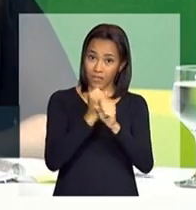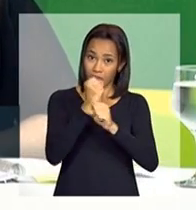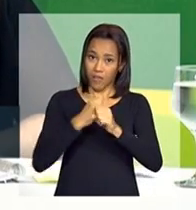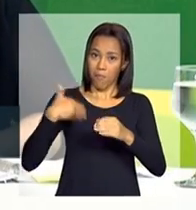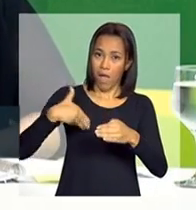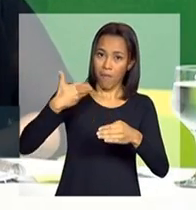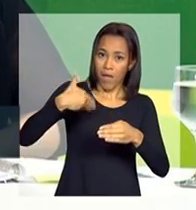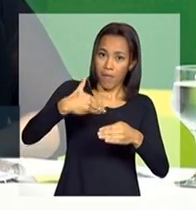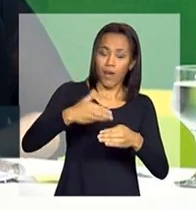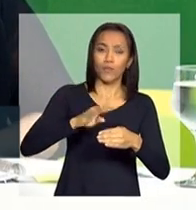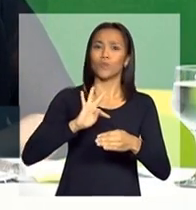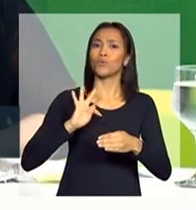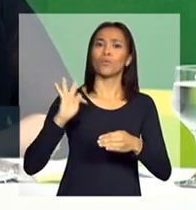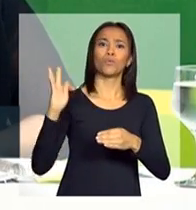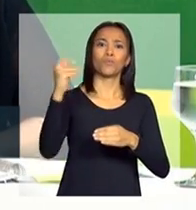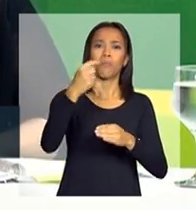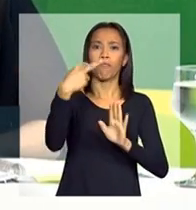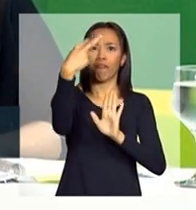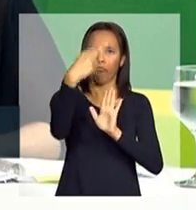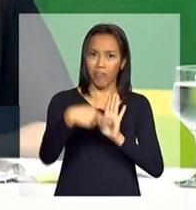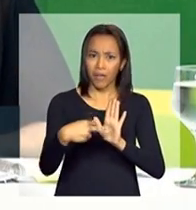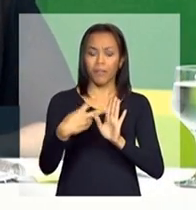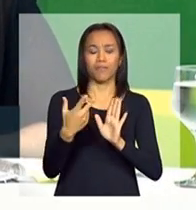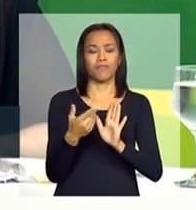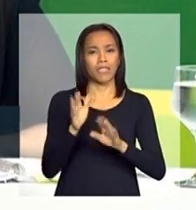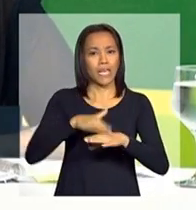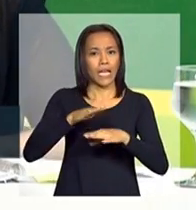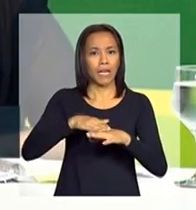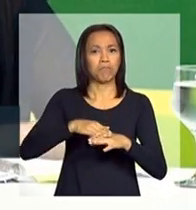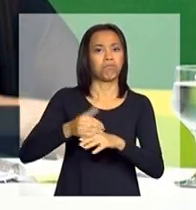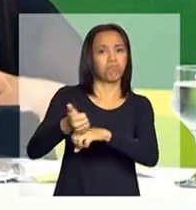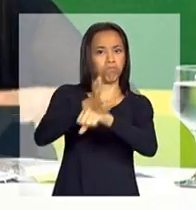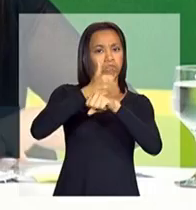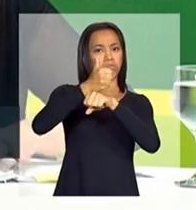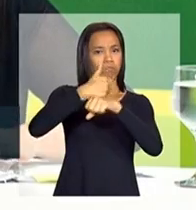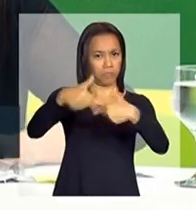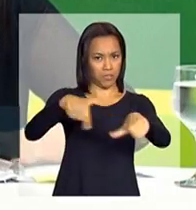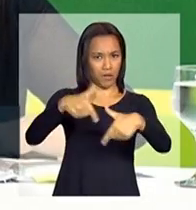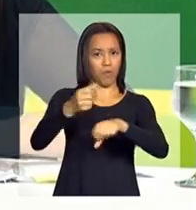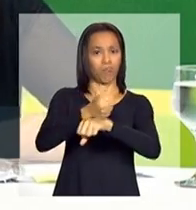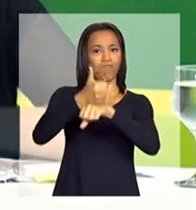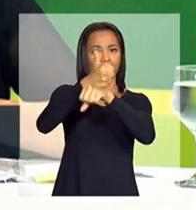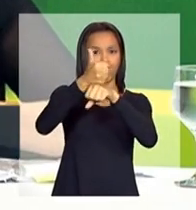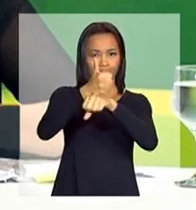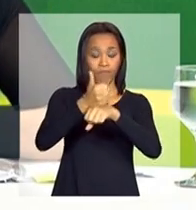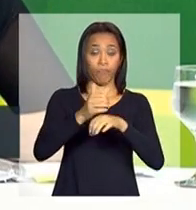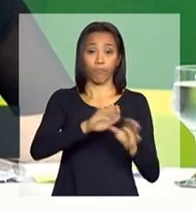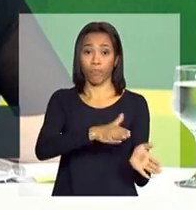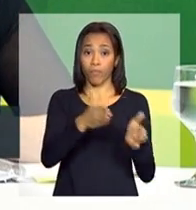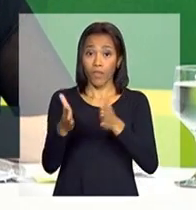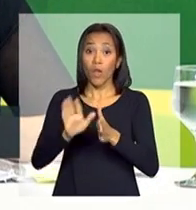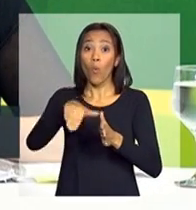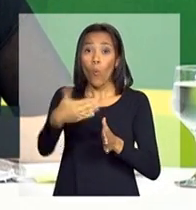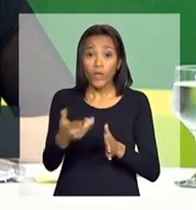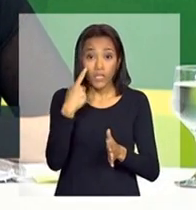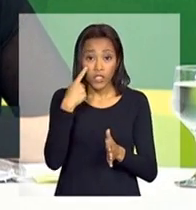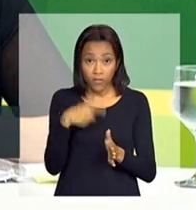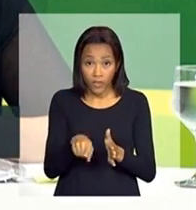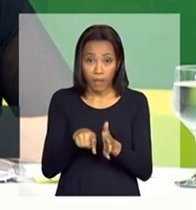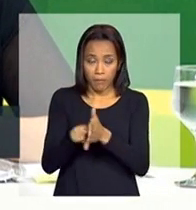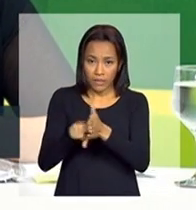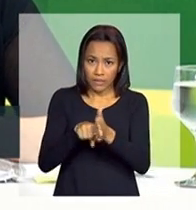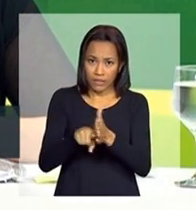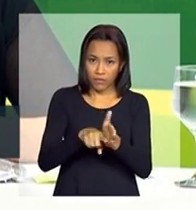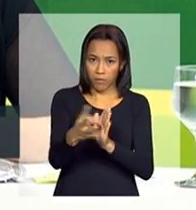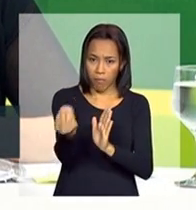é reconhecido no relatório e é tratado como referência Quando nós vamos paraa construção dos indicadores de